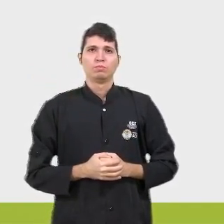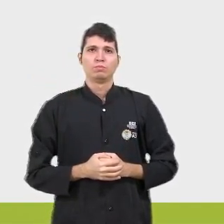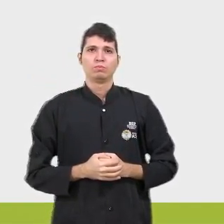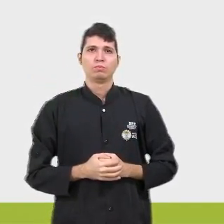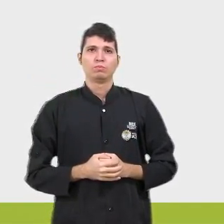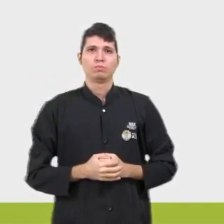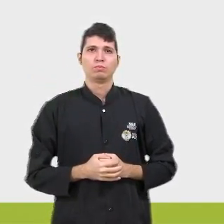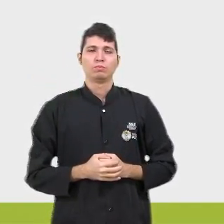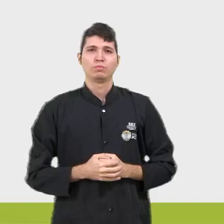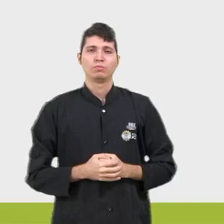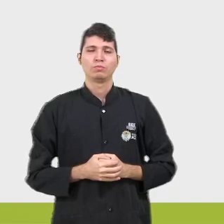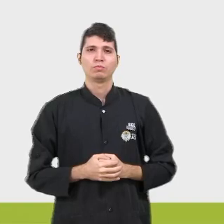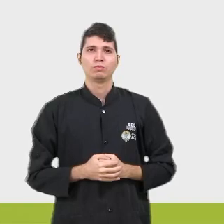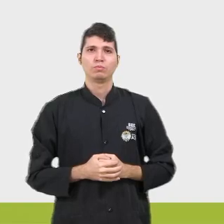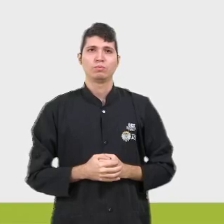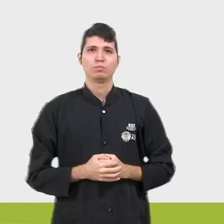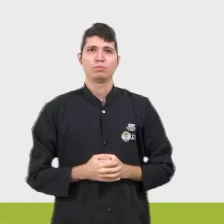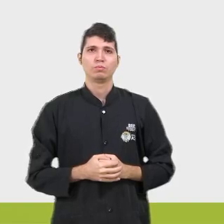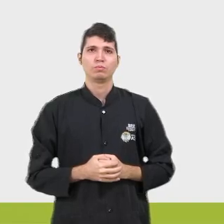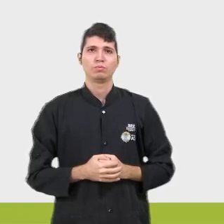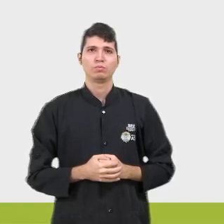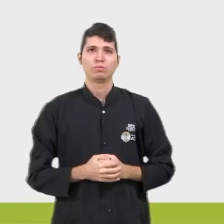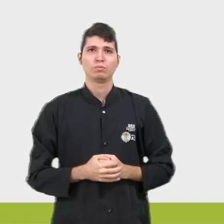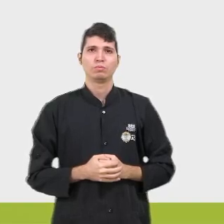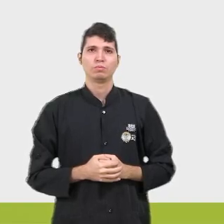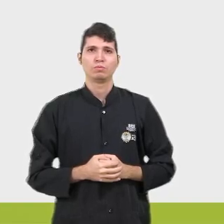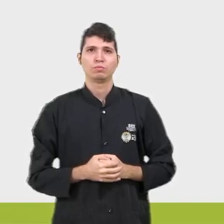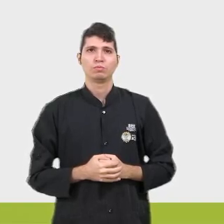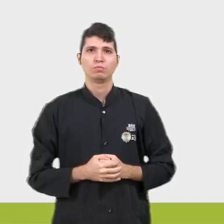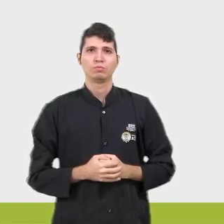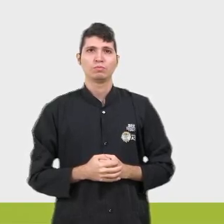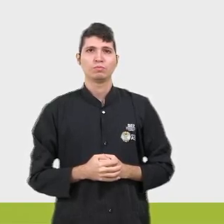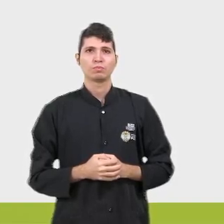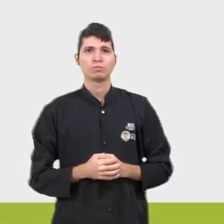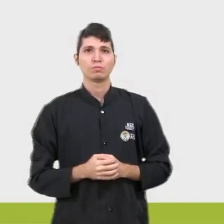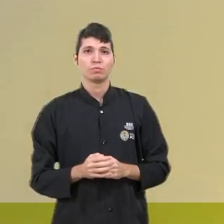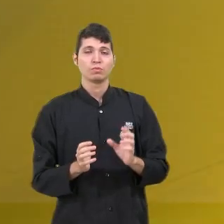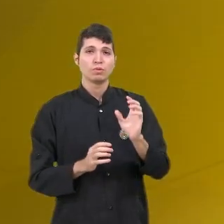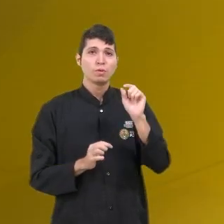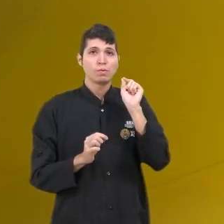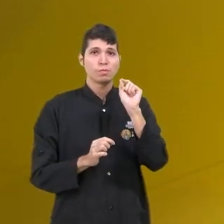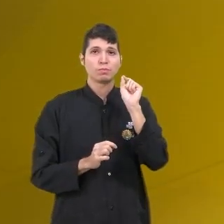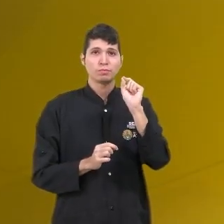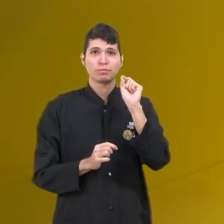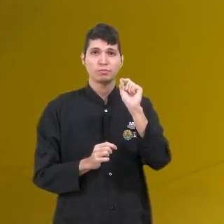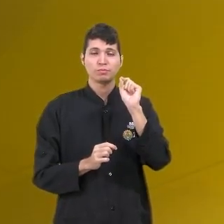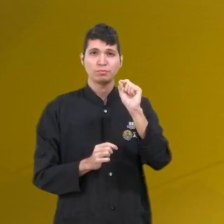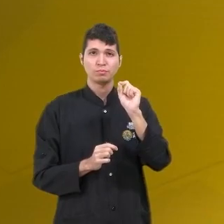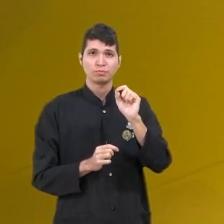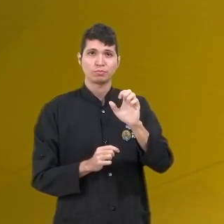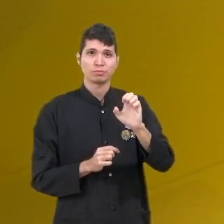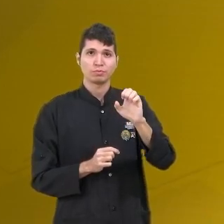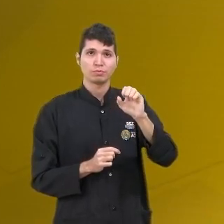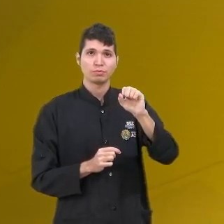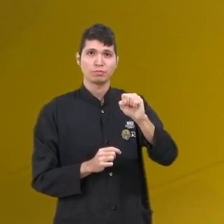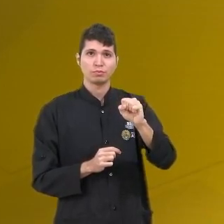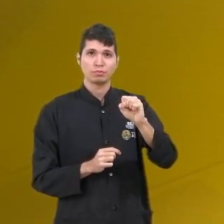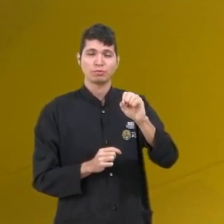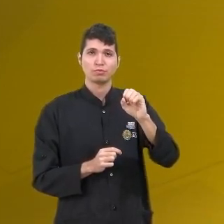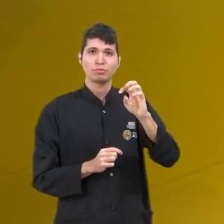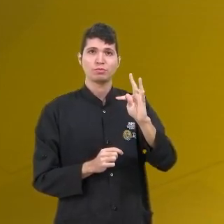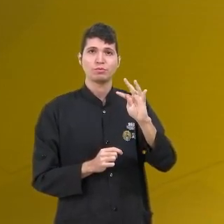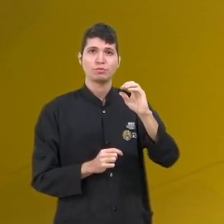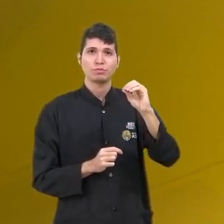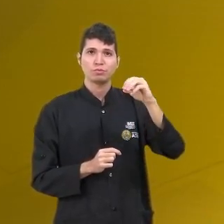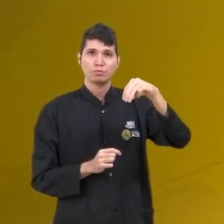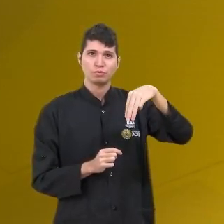os indivíduos que surgem, eles apresentam estômatos. O que são estômatos? são estruturas que se